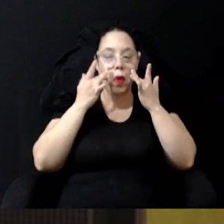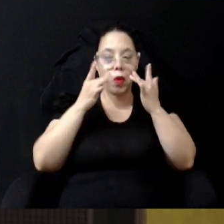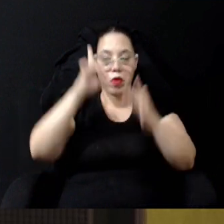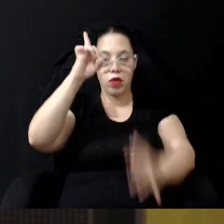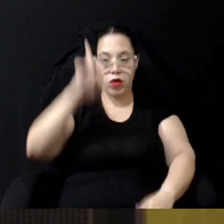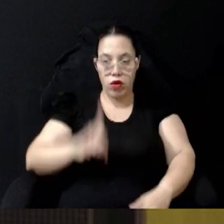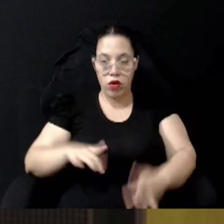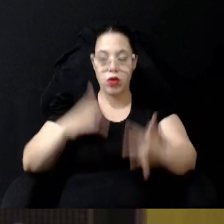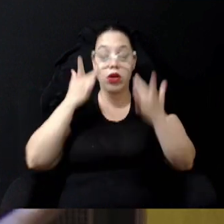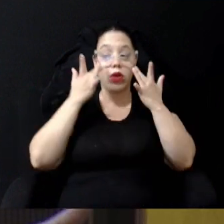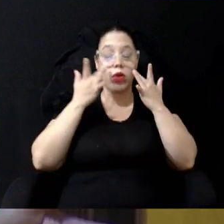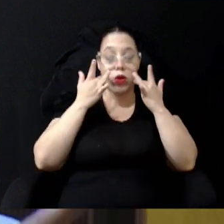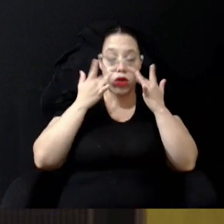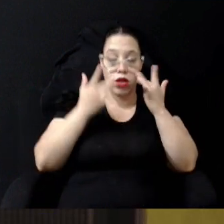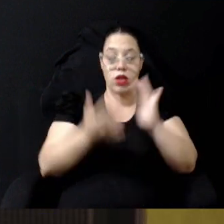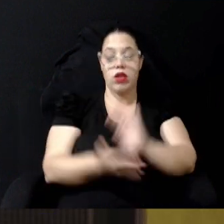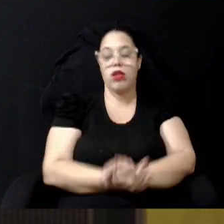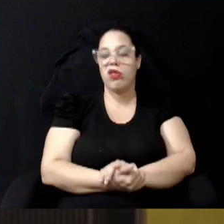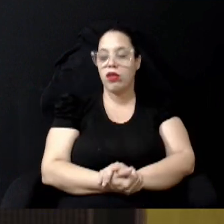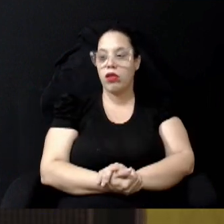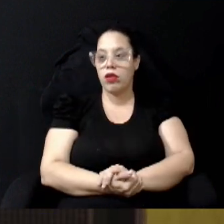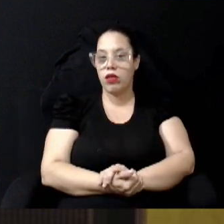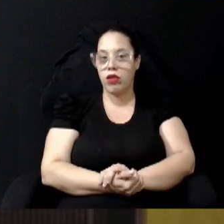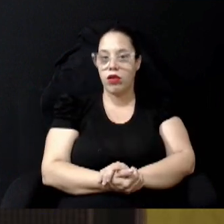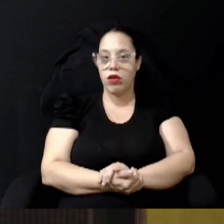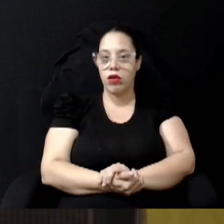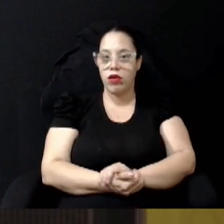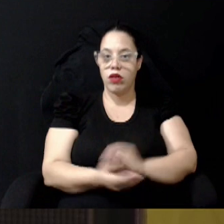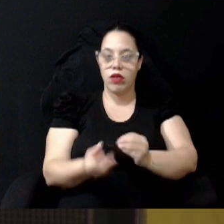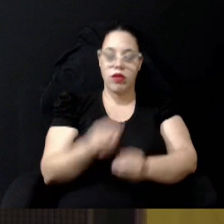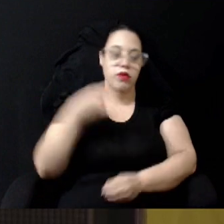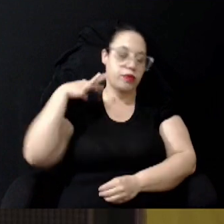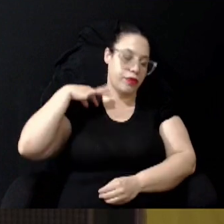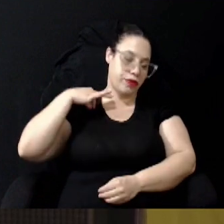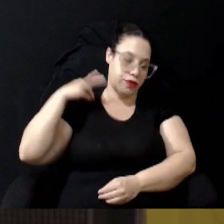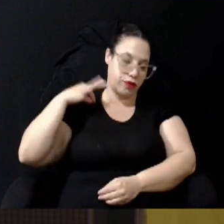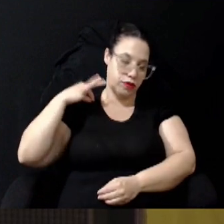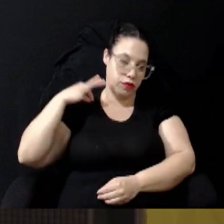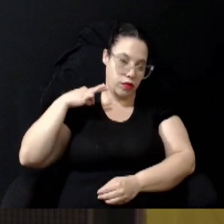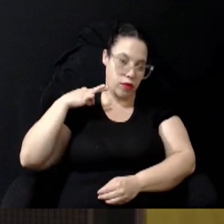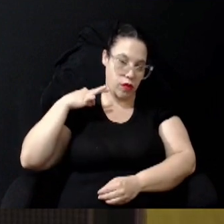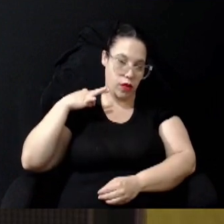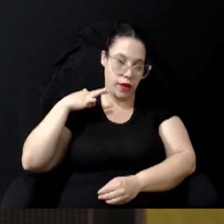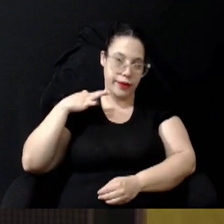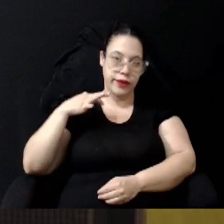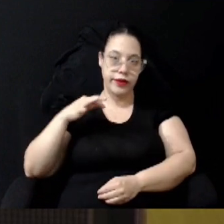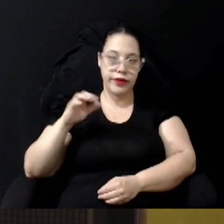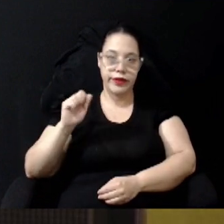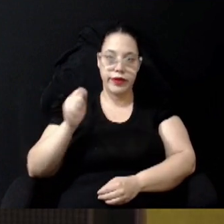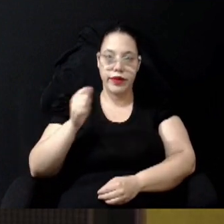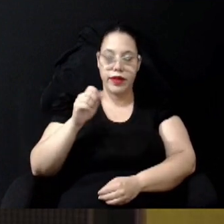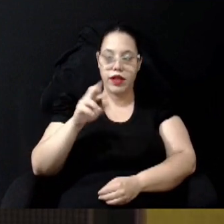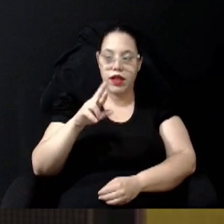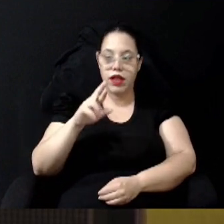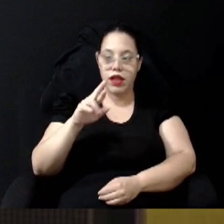teatro, atua como voluntário na Fundação Irmã Ruth,